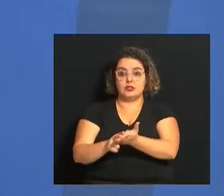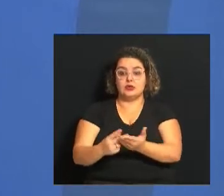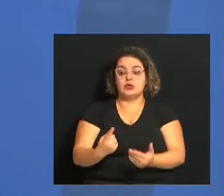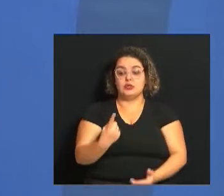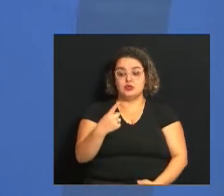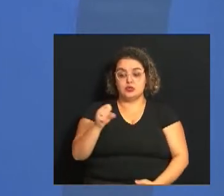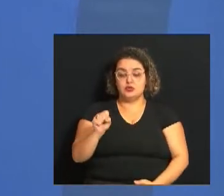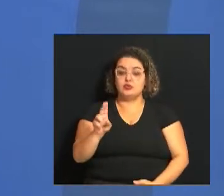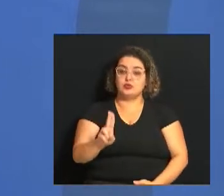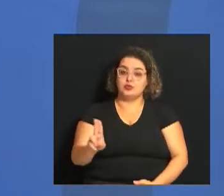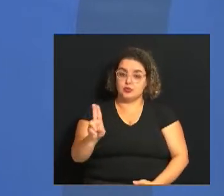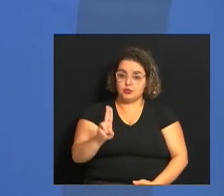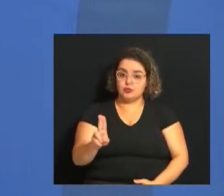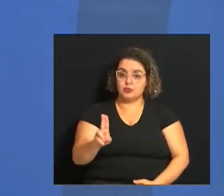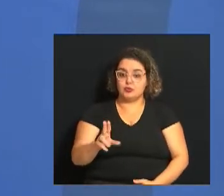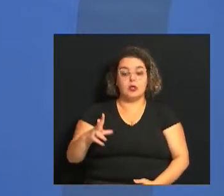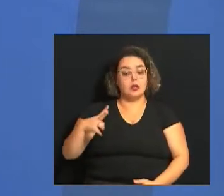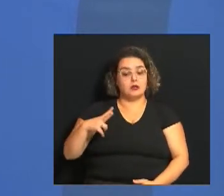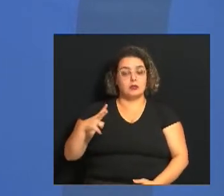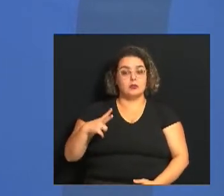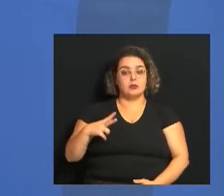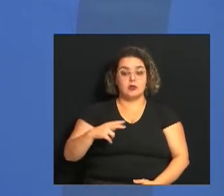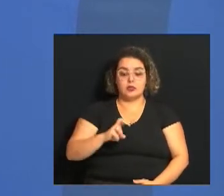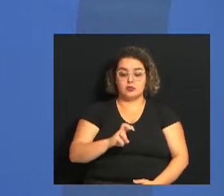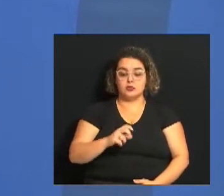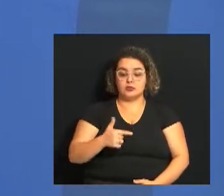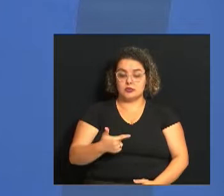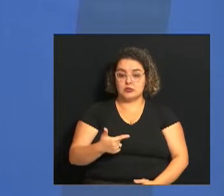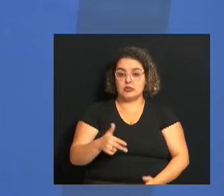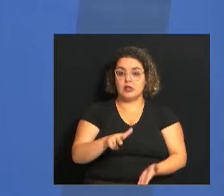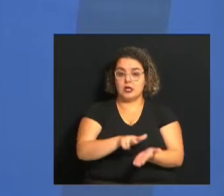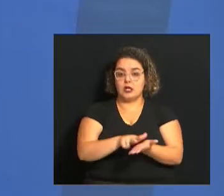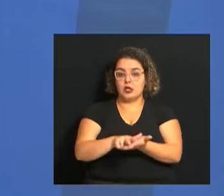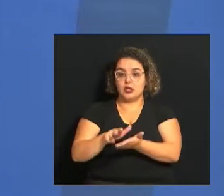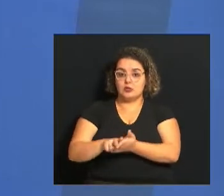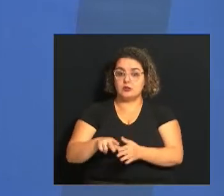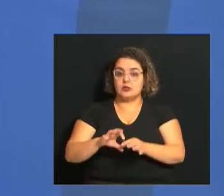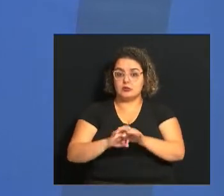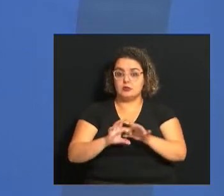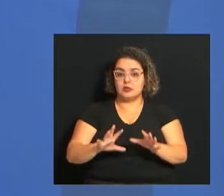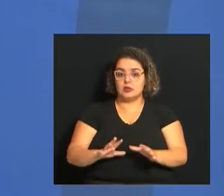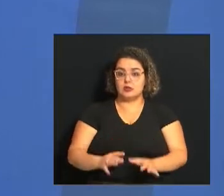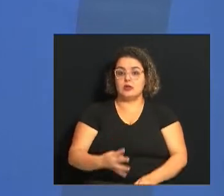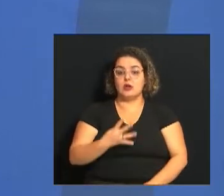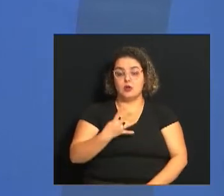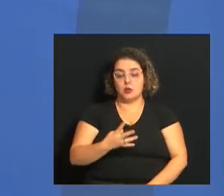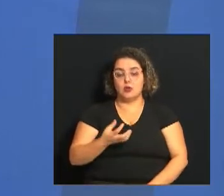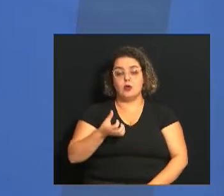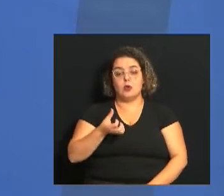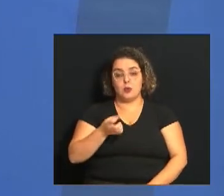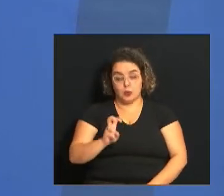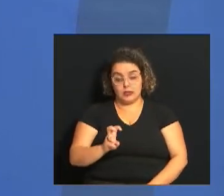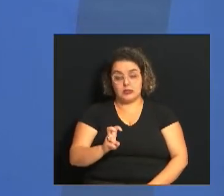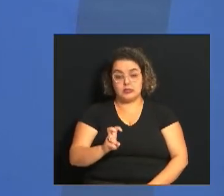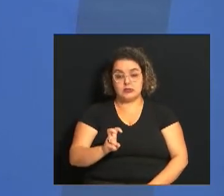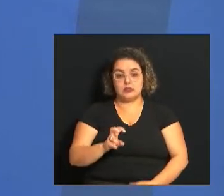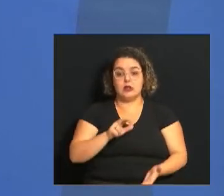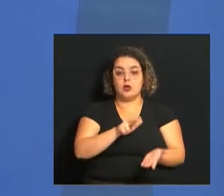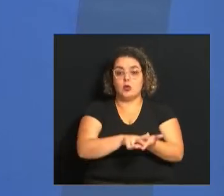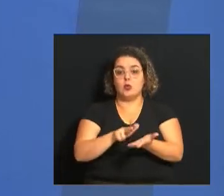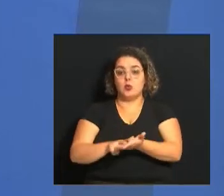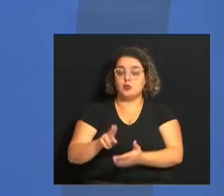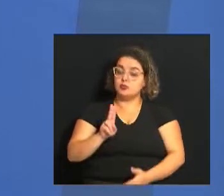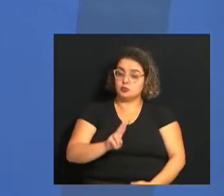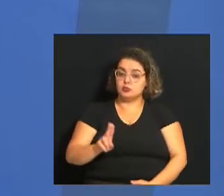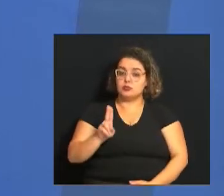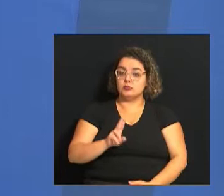ocupados. E na rede particular, dos 52 leitos disponíveis, 45 estão ocupados.